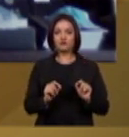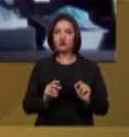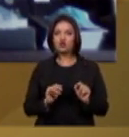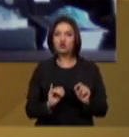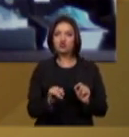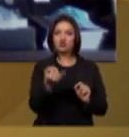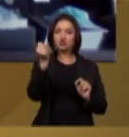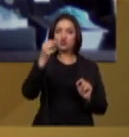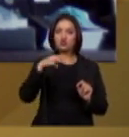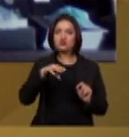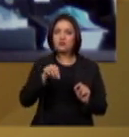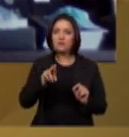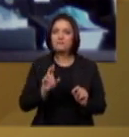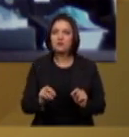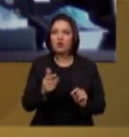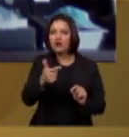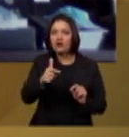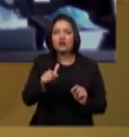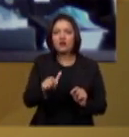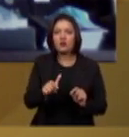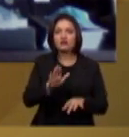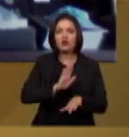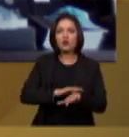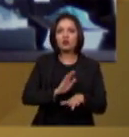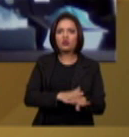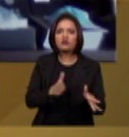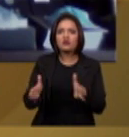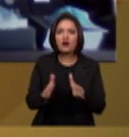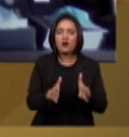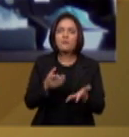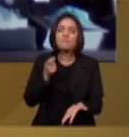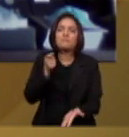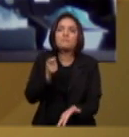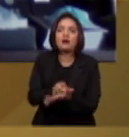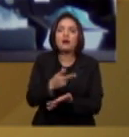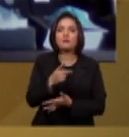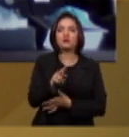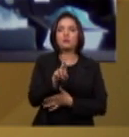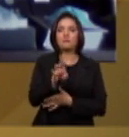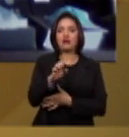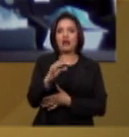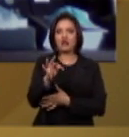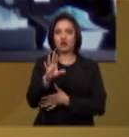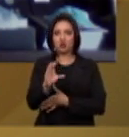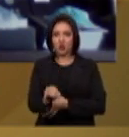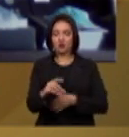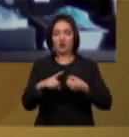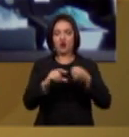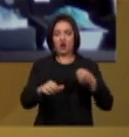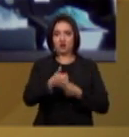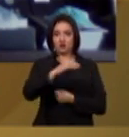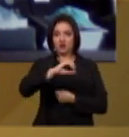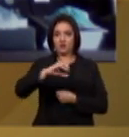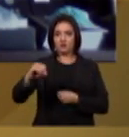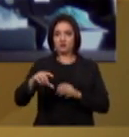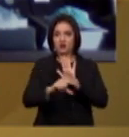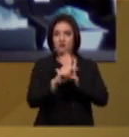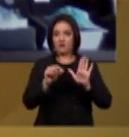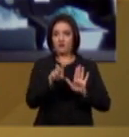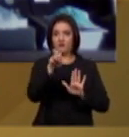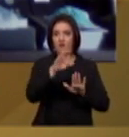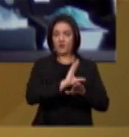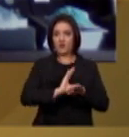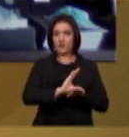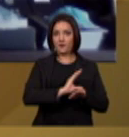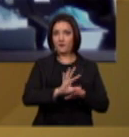juros de mora no prazo para o pagamento de precatórios previsto no artigo 100, parágrafo 5º da